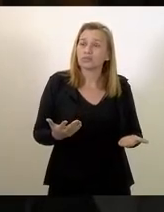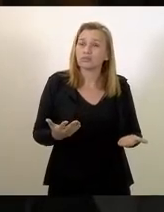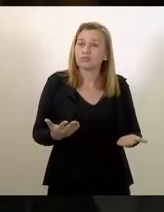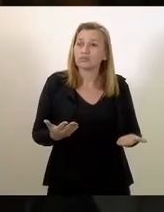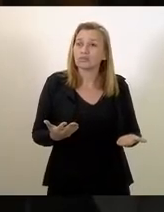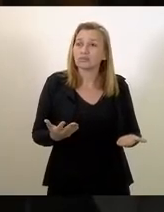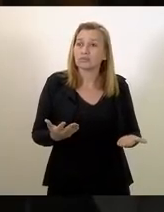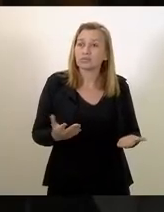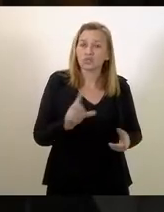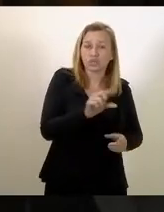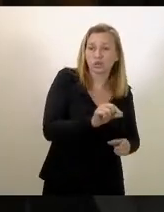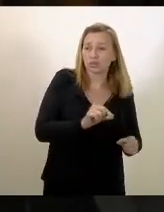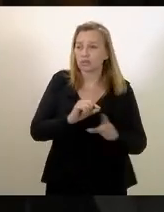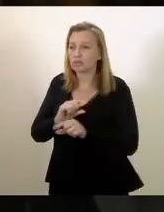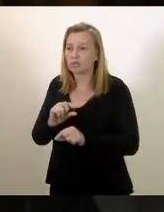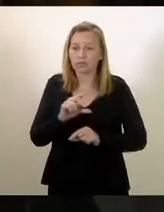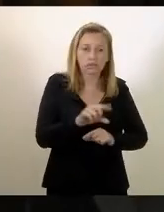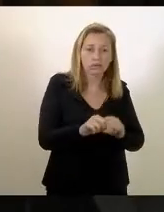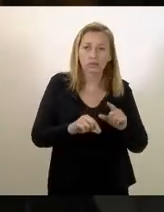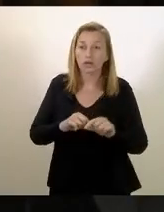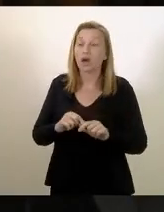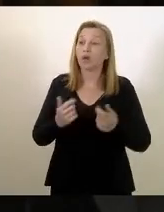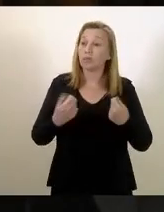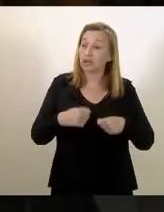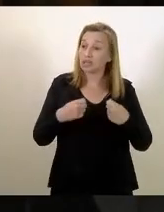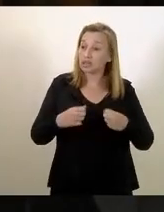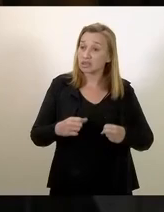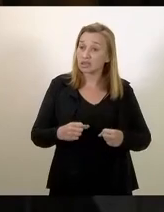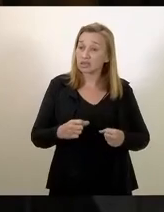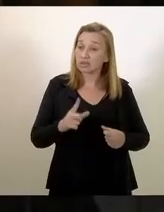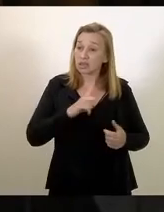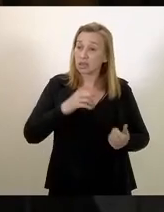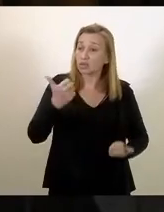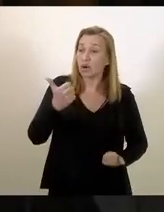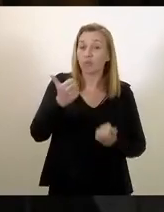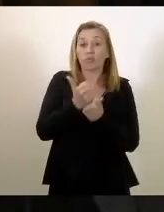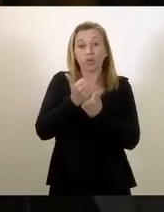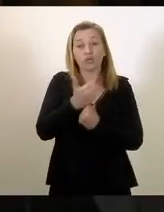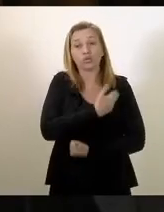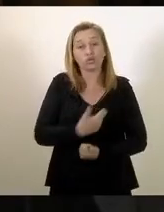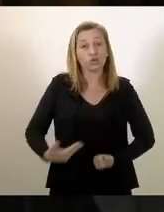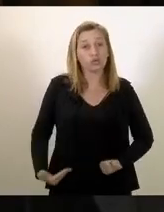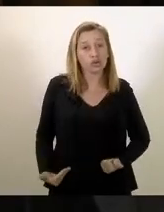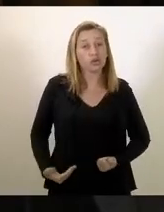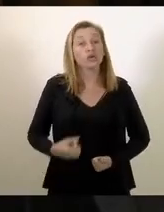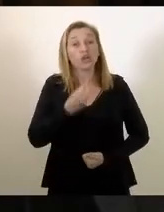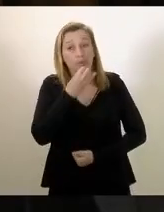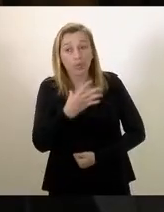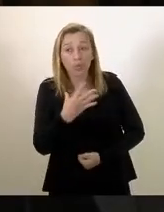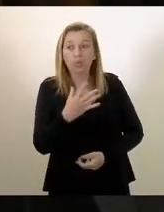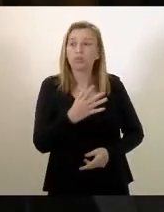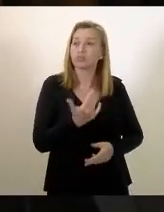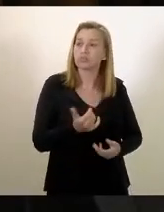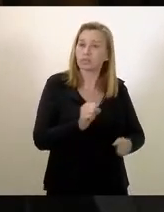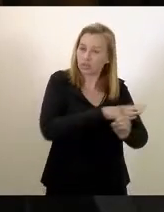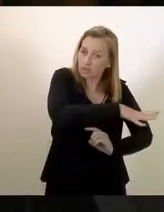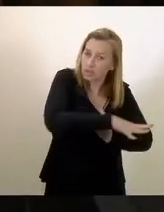nós temos que apoiar dos governos aquilo que é bom para a sociedade